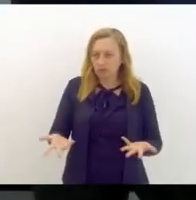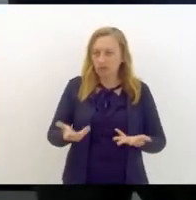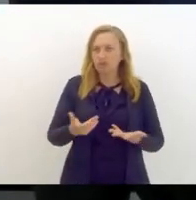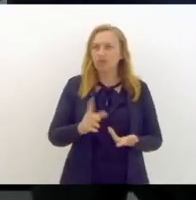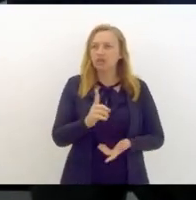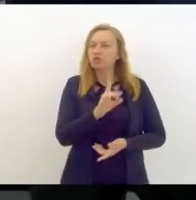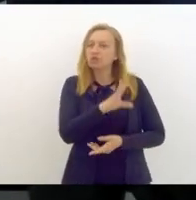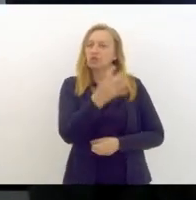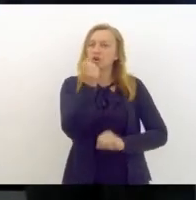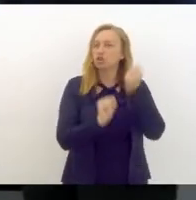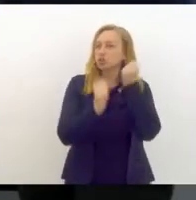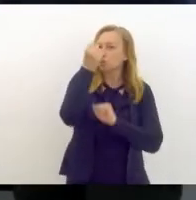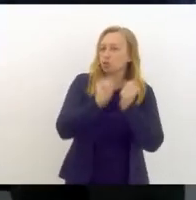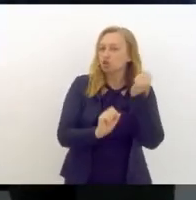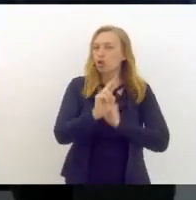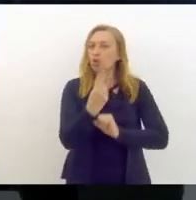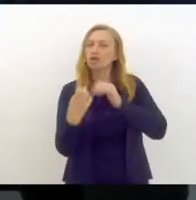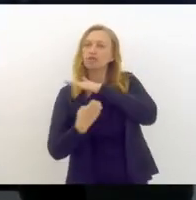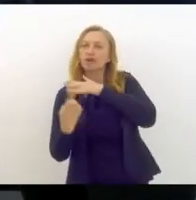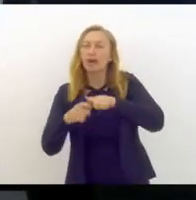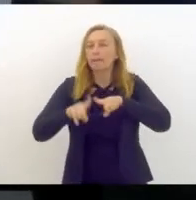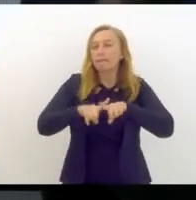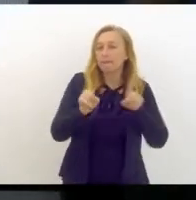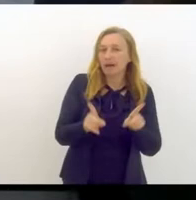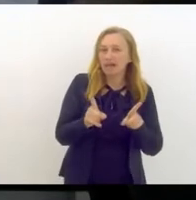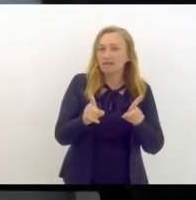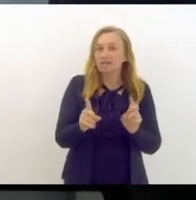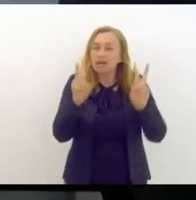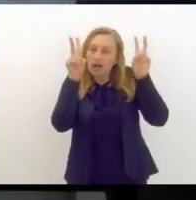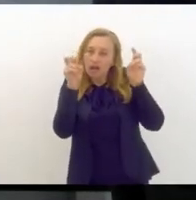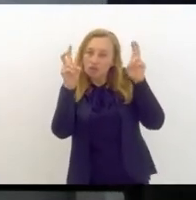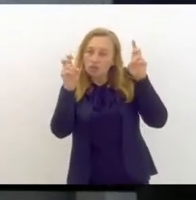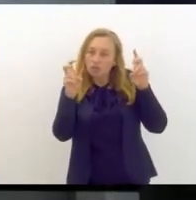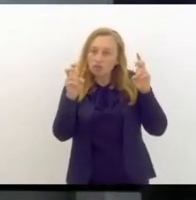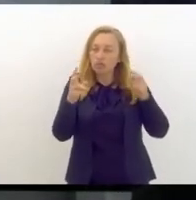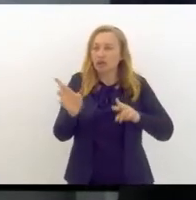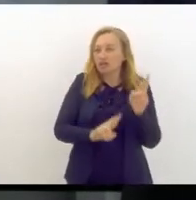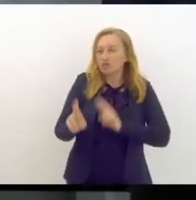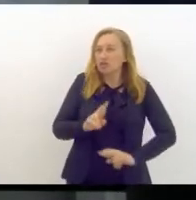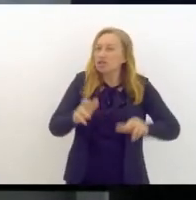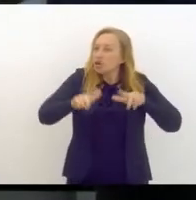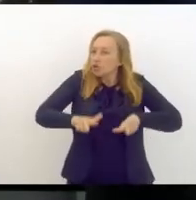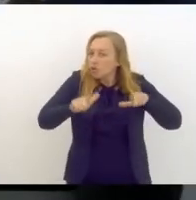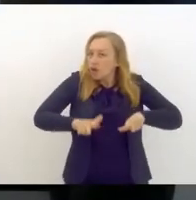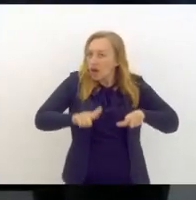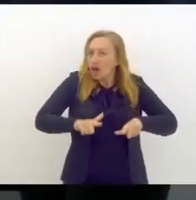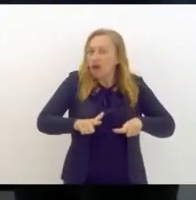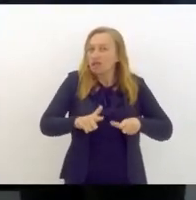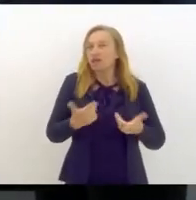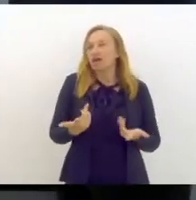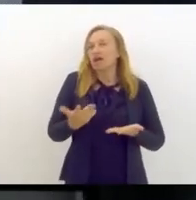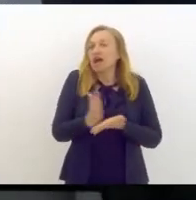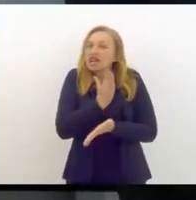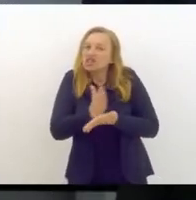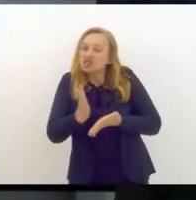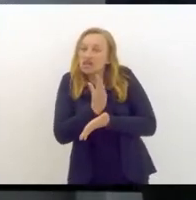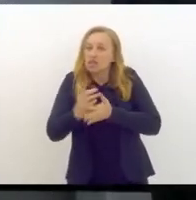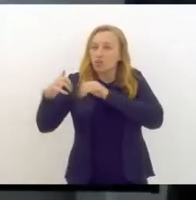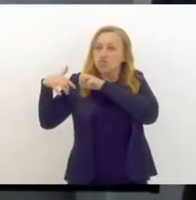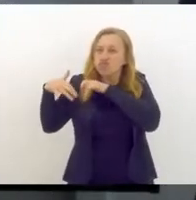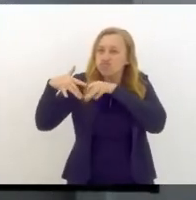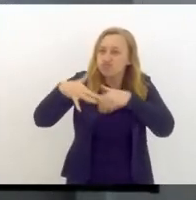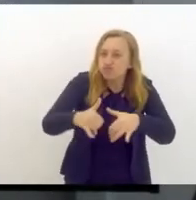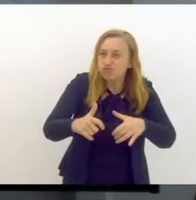de indústria ou empresa, mas situações pontuais e locais, muitas das vezes uma ocupação irregular, uma invasão, né,